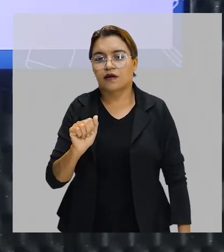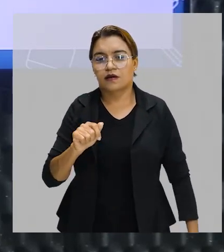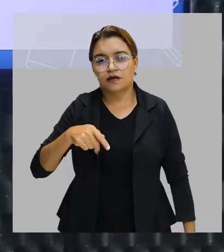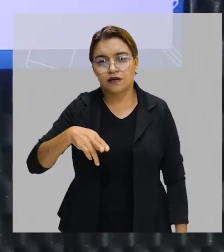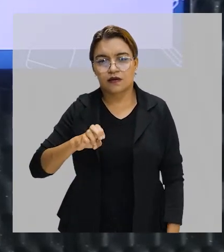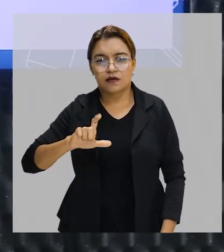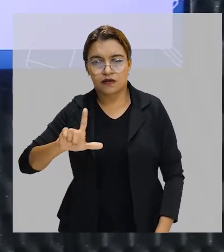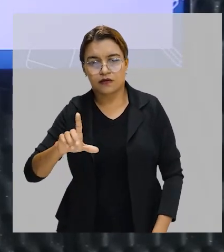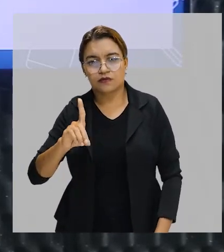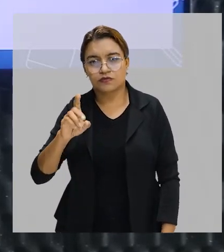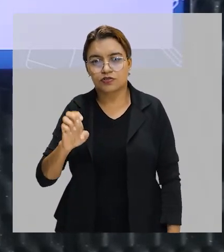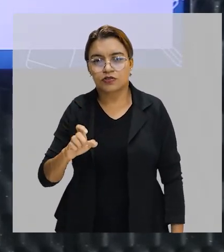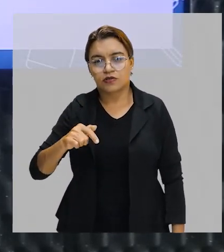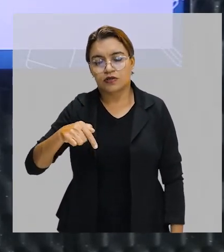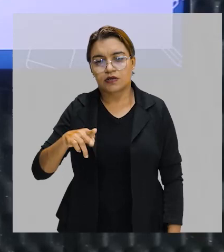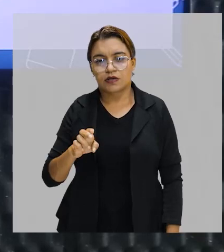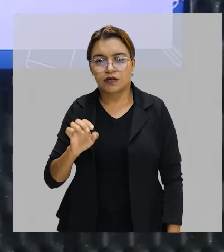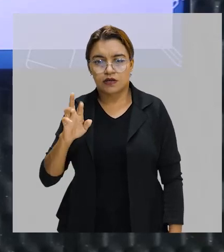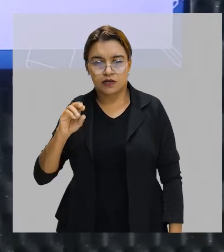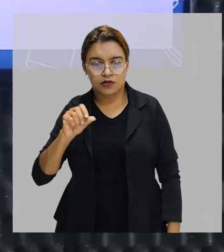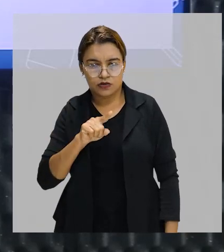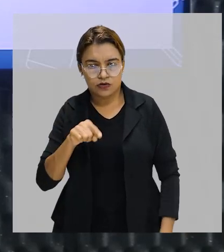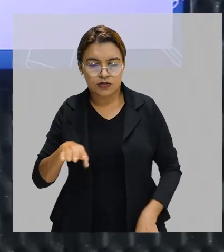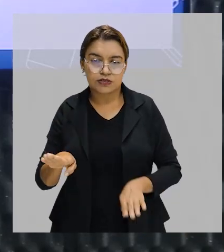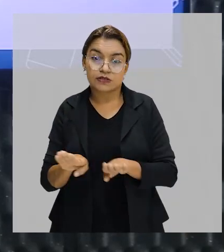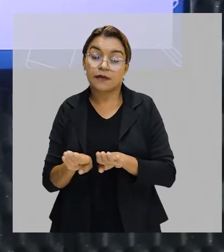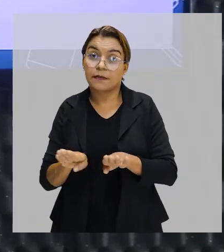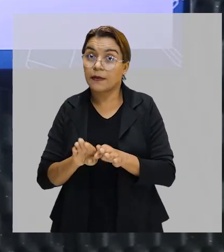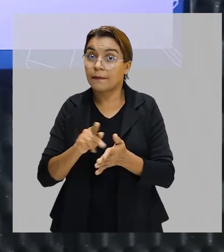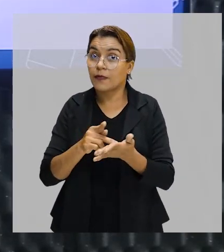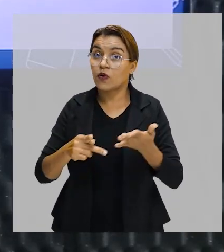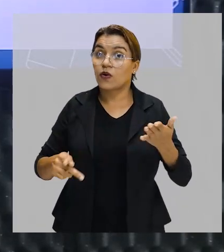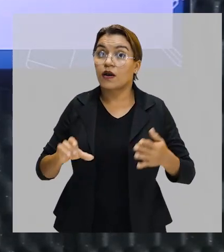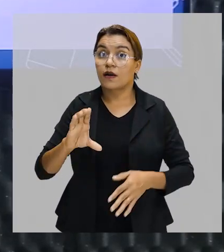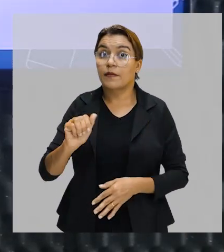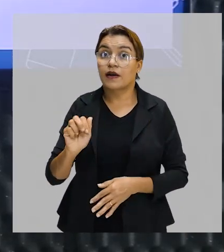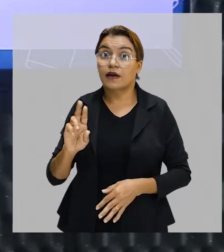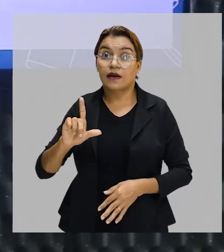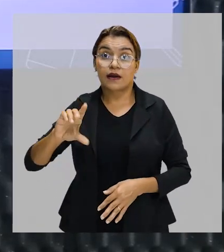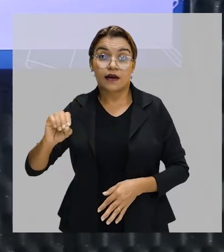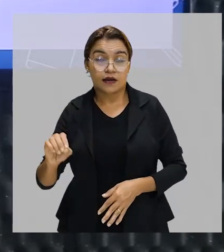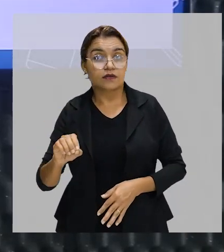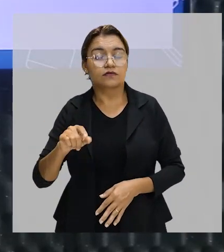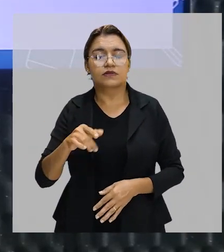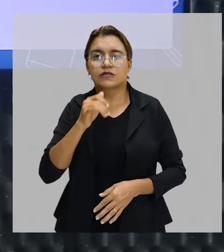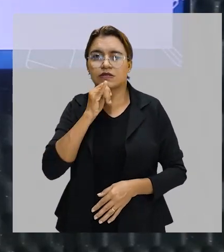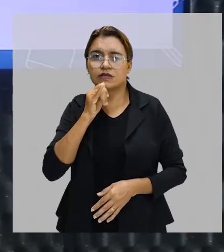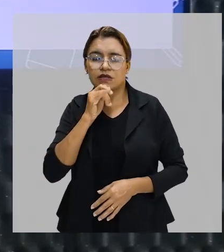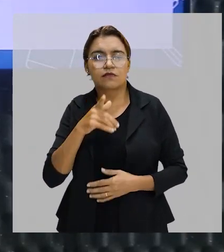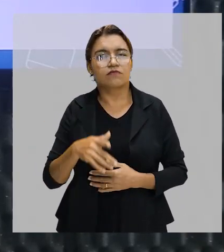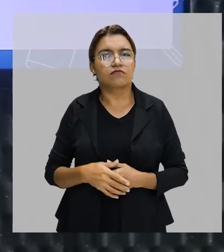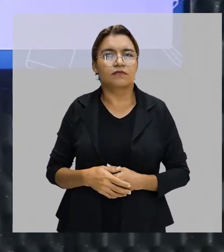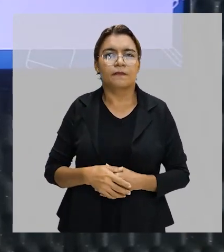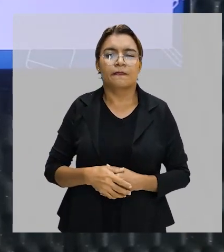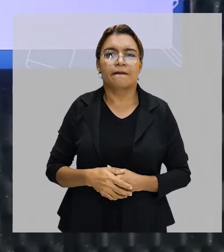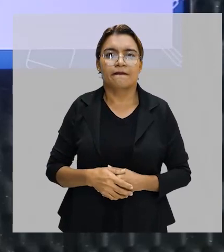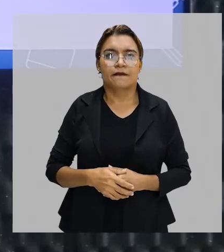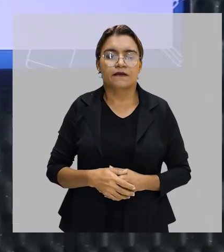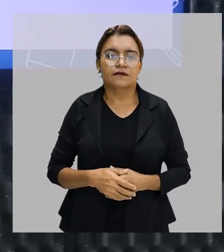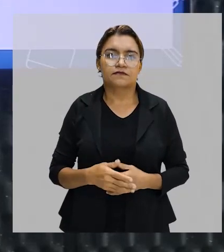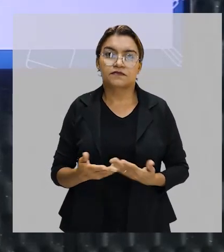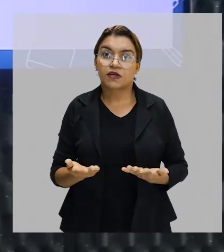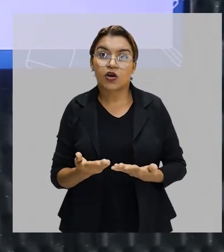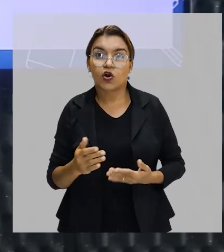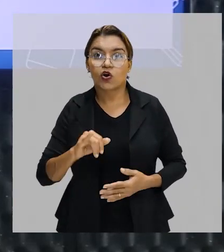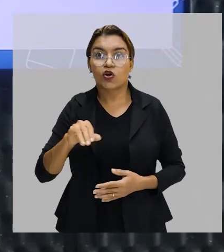frente. Conhecer os poemas de Carlos Drummond de Andrade, poemas sociais. Já ouviu falar de José? E agora, José? A festa